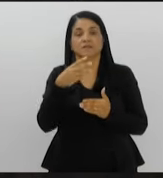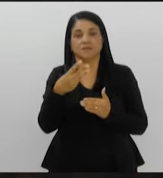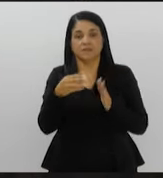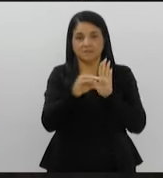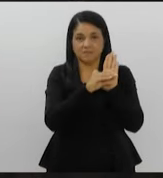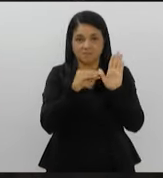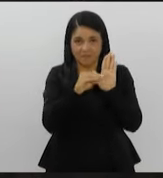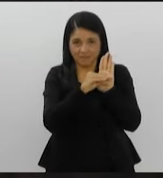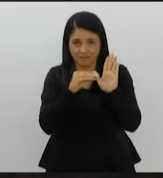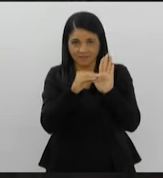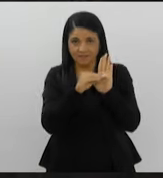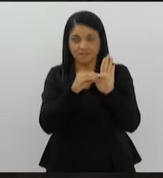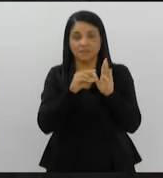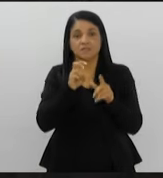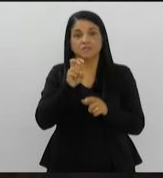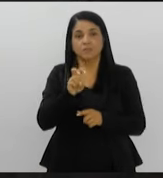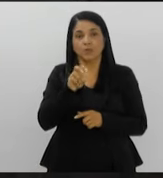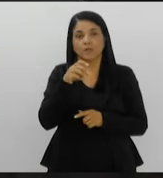perfazendo